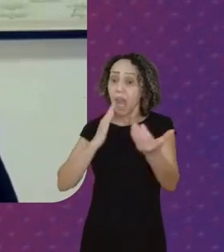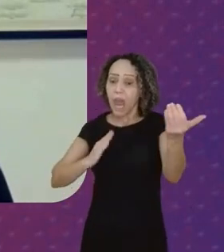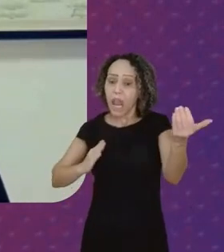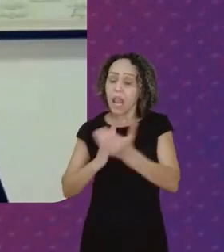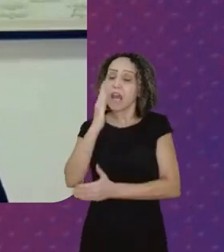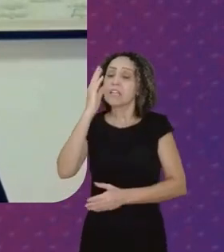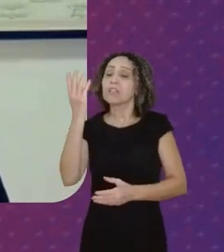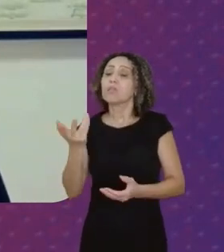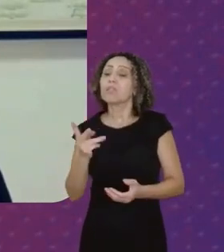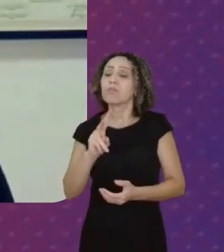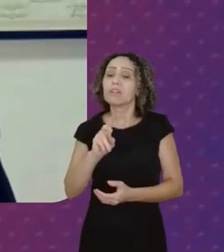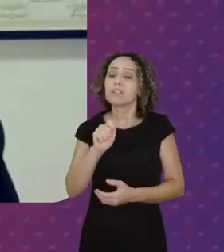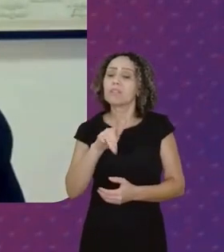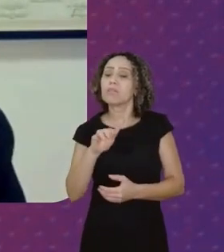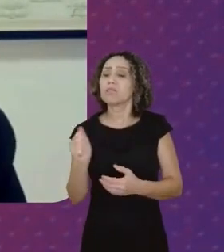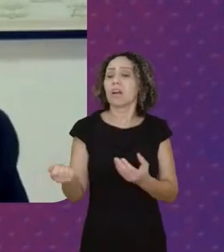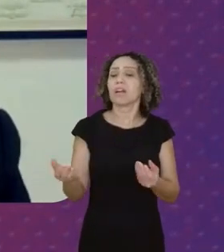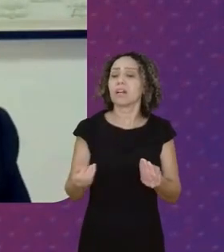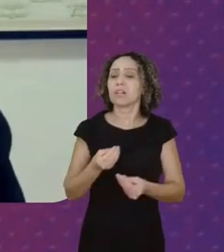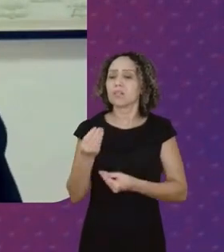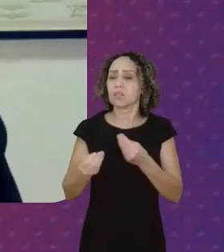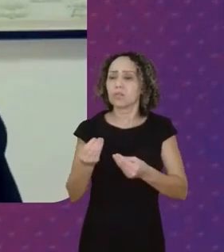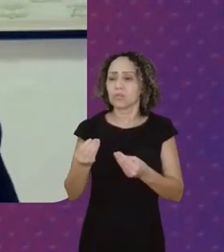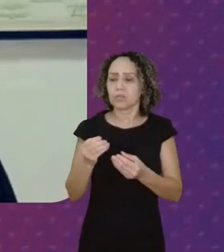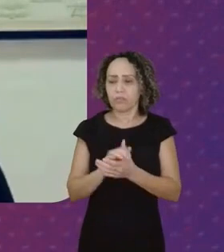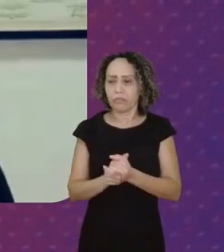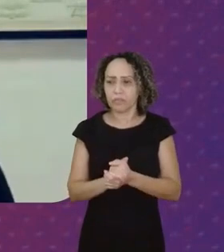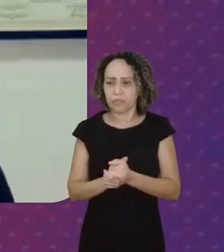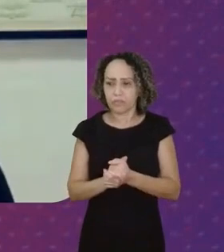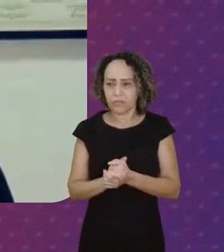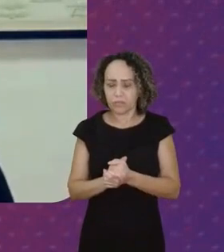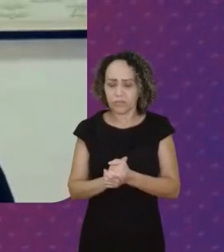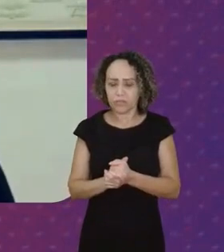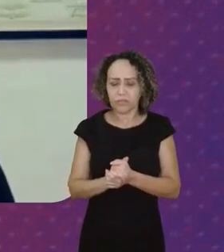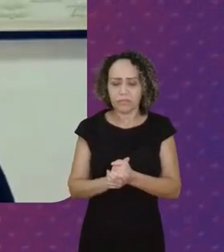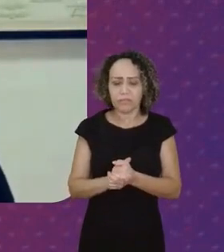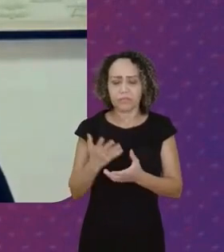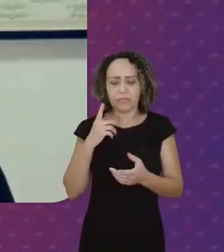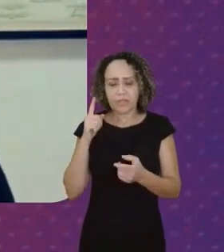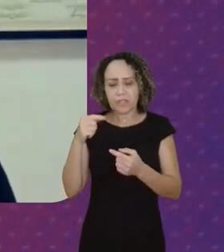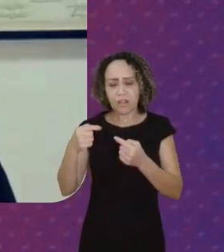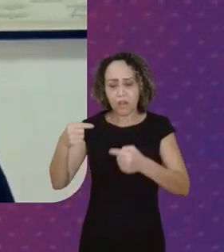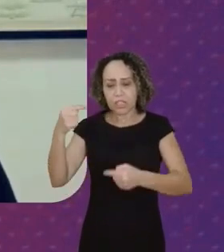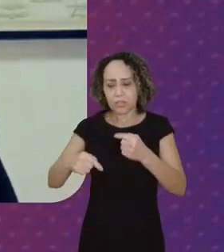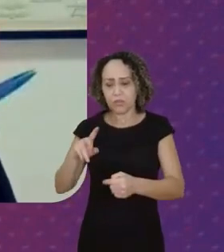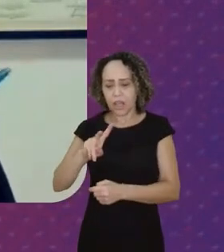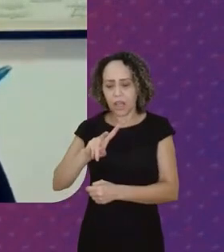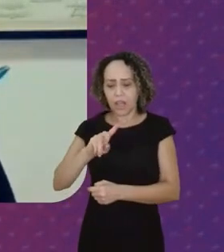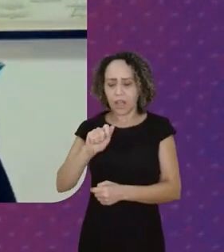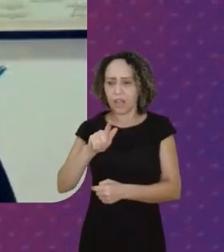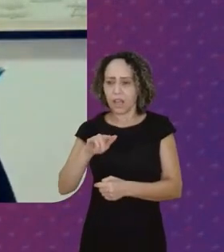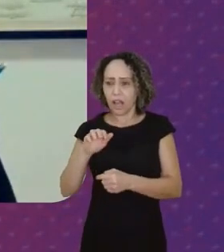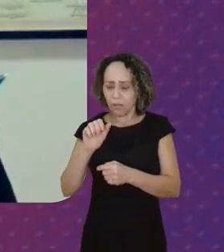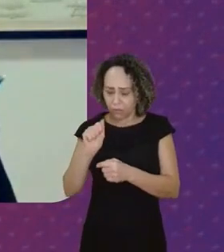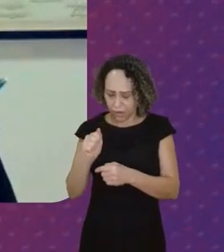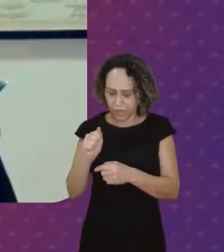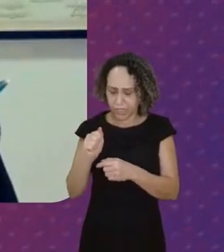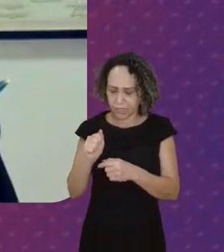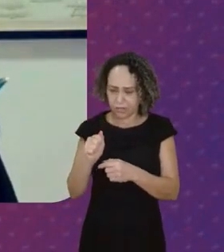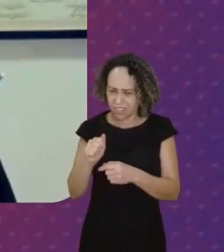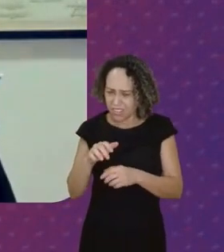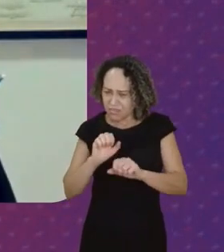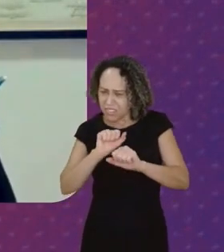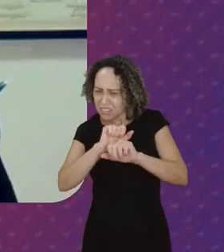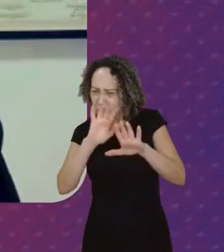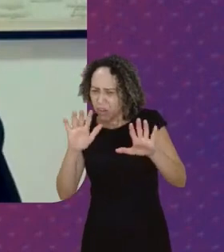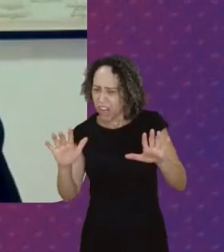total de 100% mais um de candidaturas com relação às cadeiras em disputa. Não sei se ficou